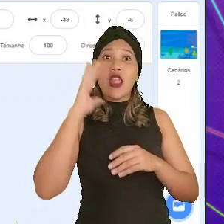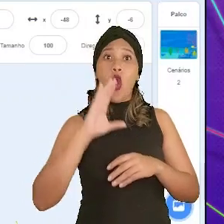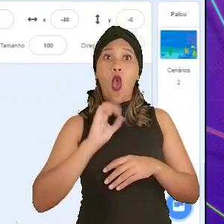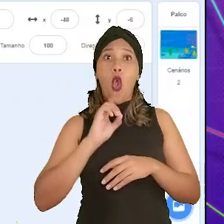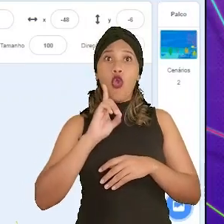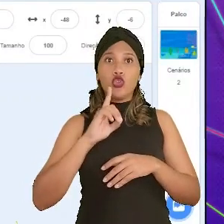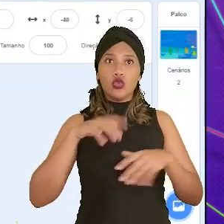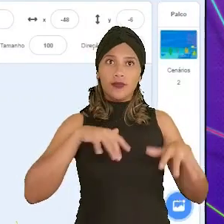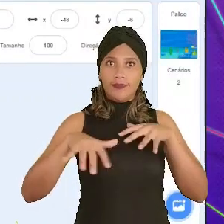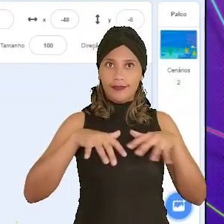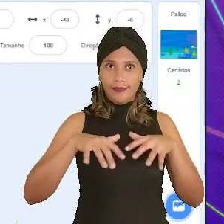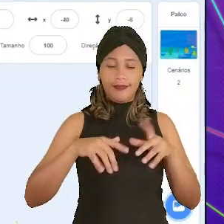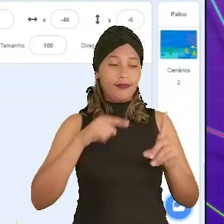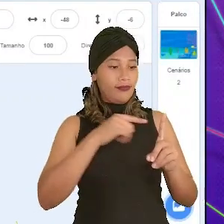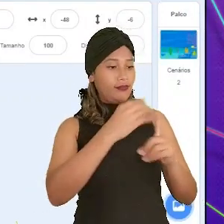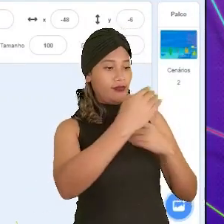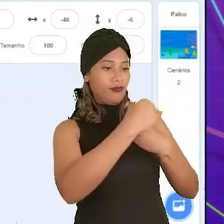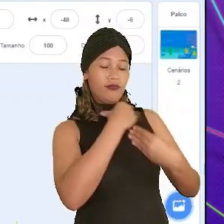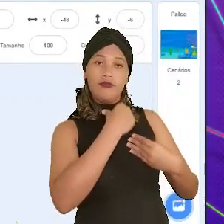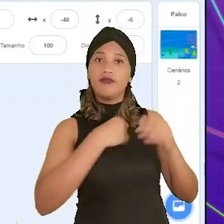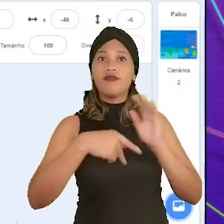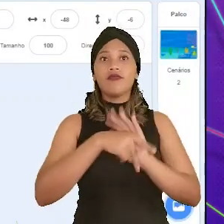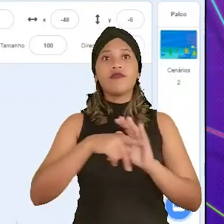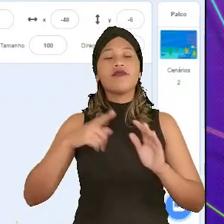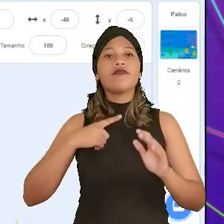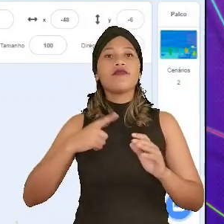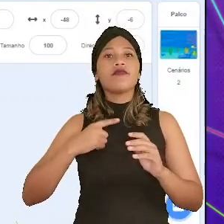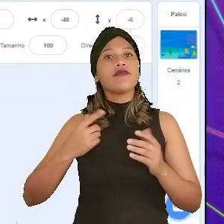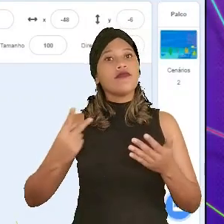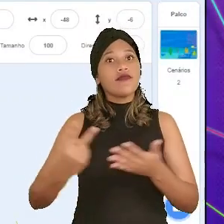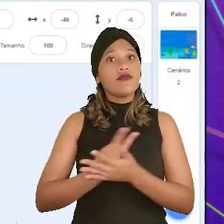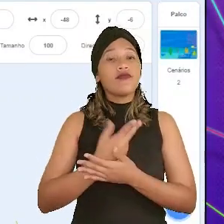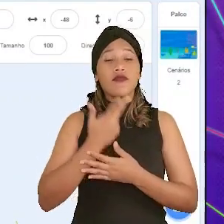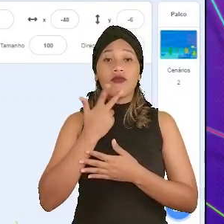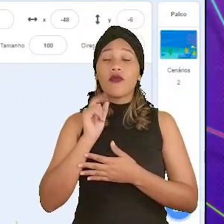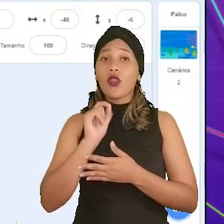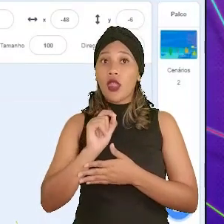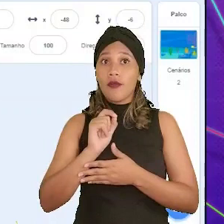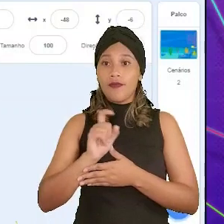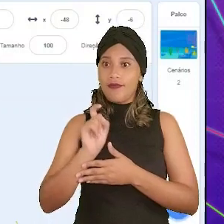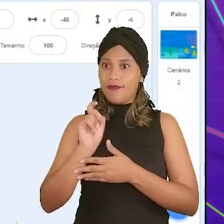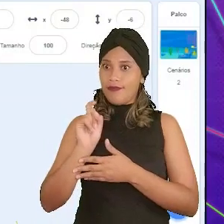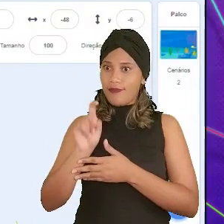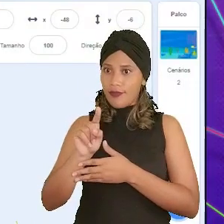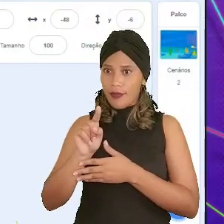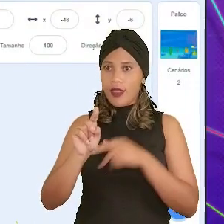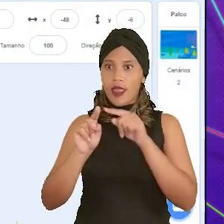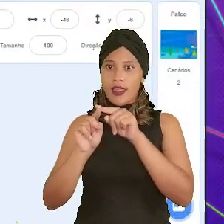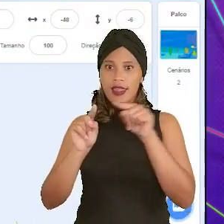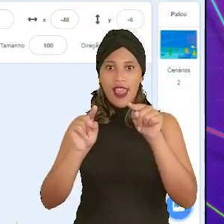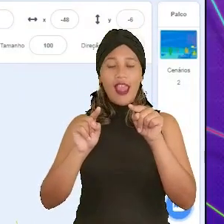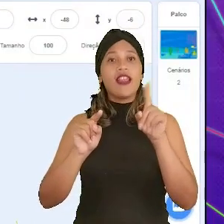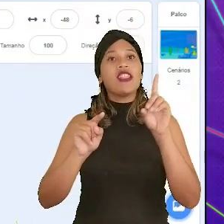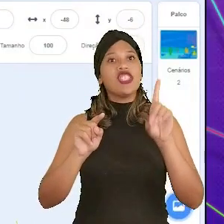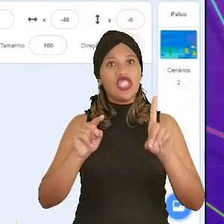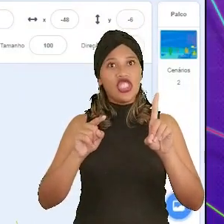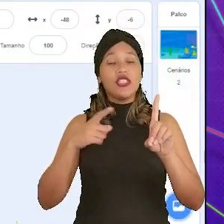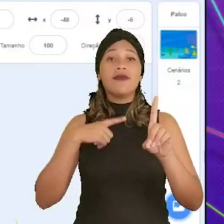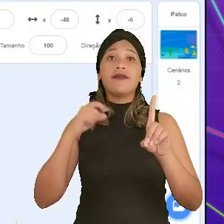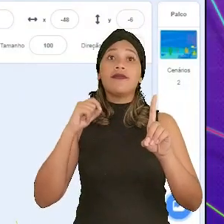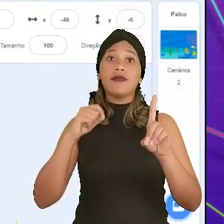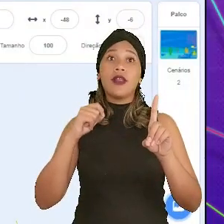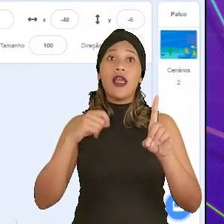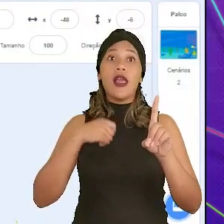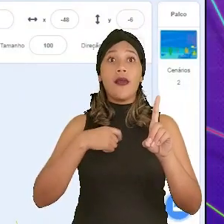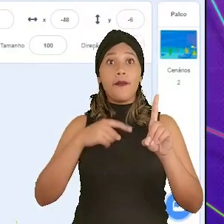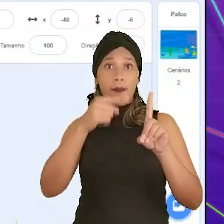entender o código da movimentação, unindo uma instrução de evento que diz quando a tecla, uma seta para a direita for